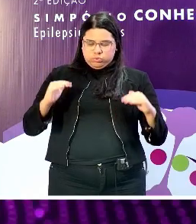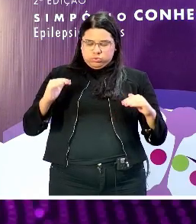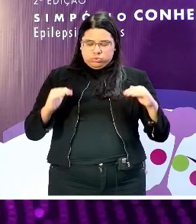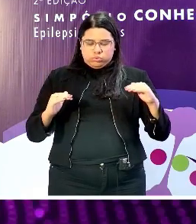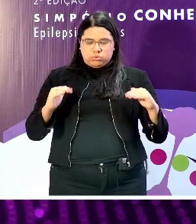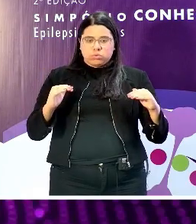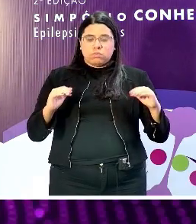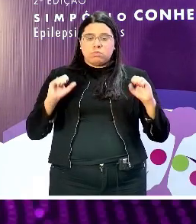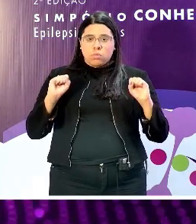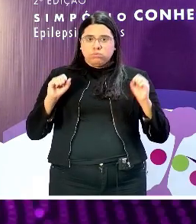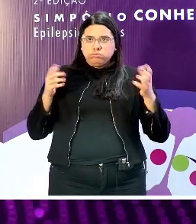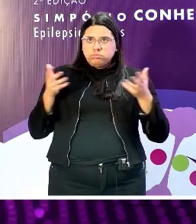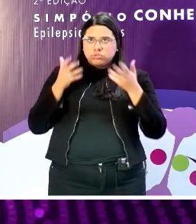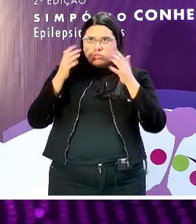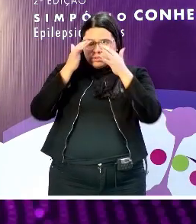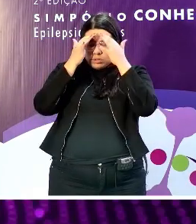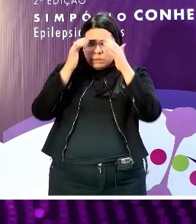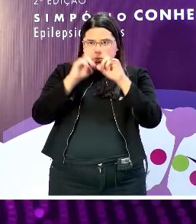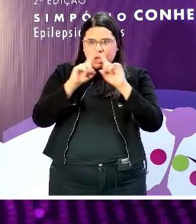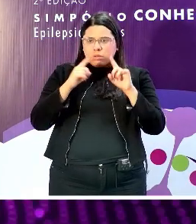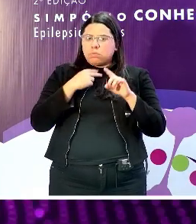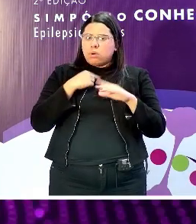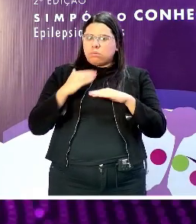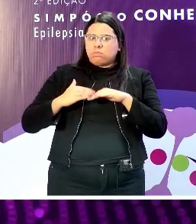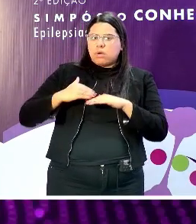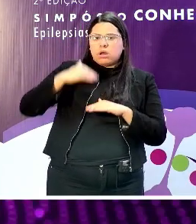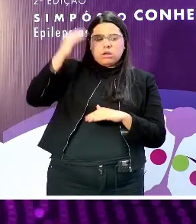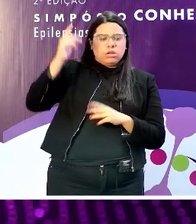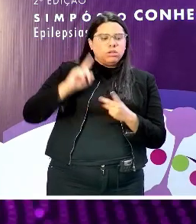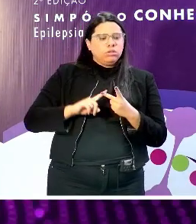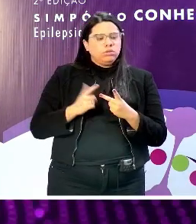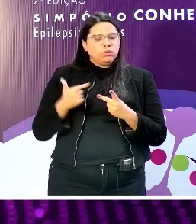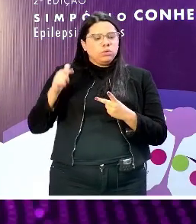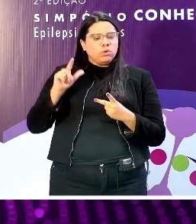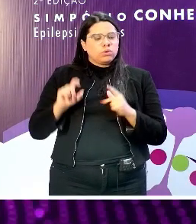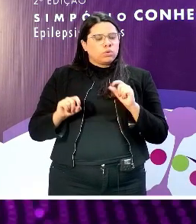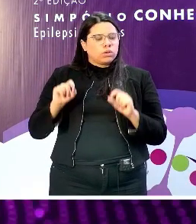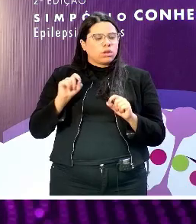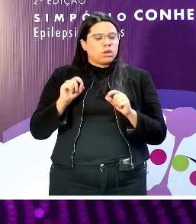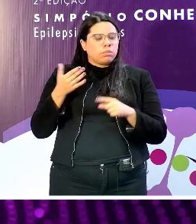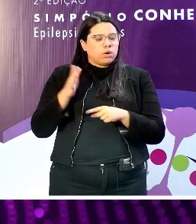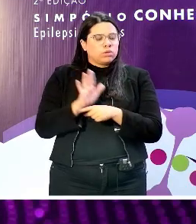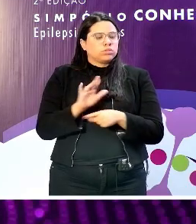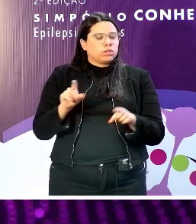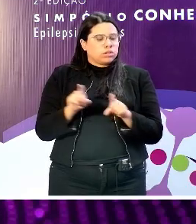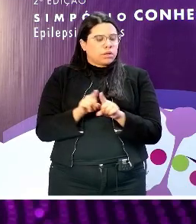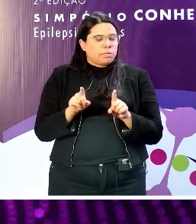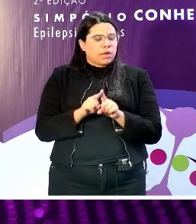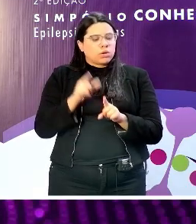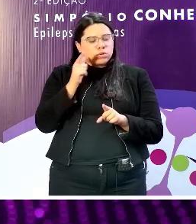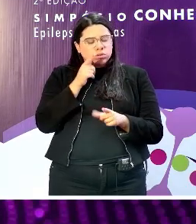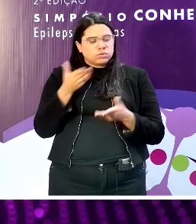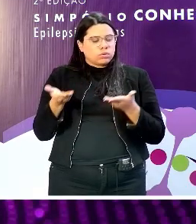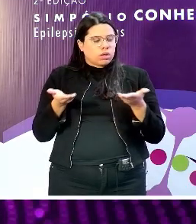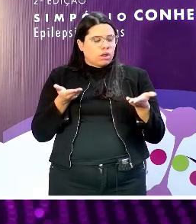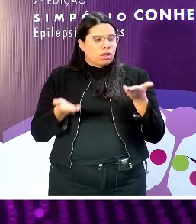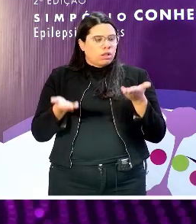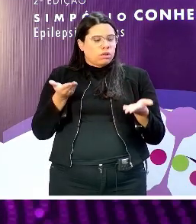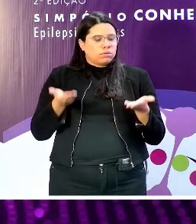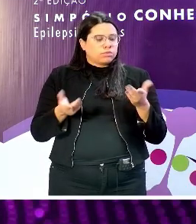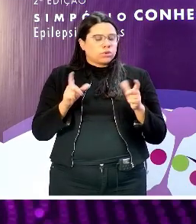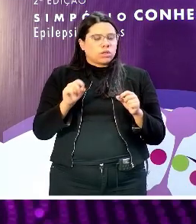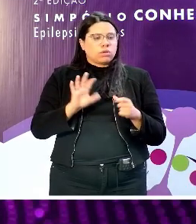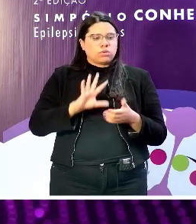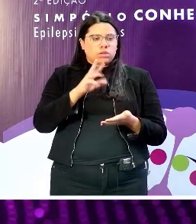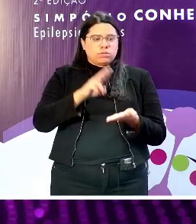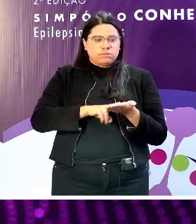gente não pode passar do ponto. E os inibitórios estão lá para fazer com que a gente esteja equilibrado. O que acontece na epilepsia